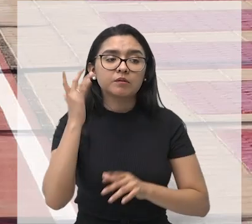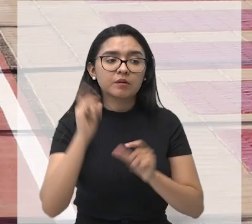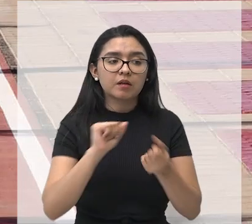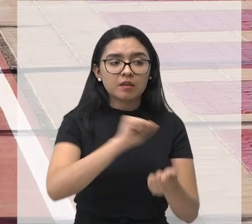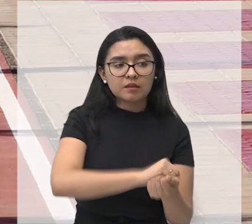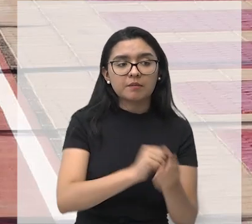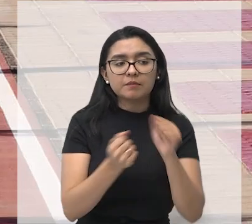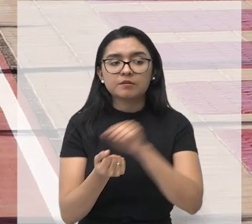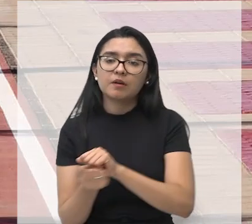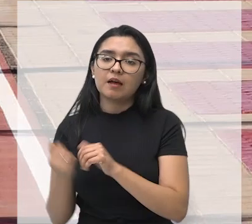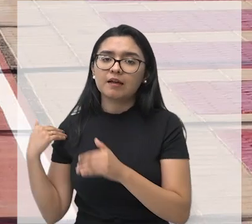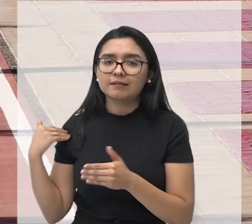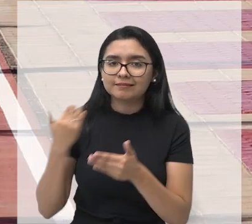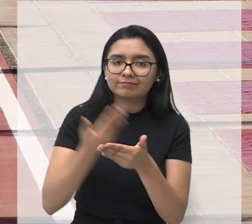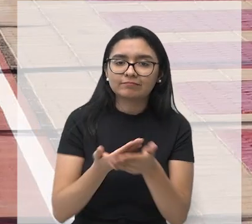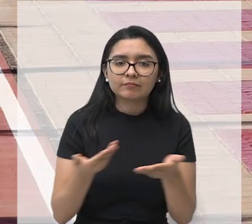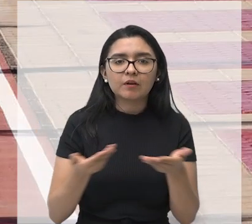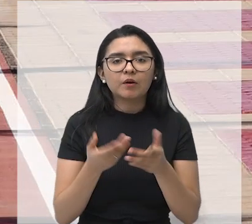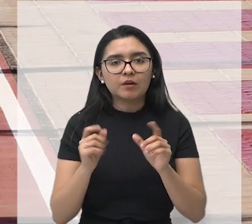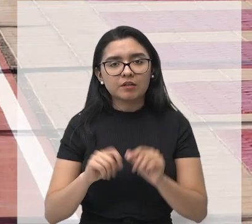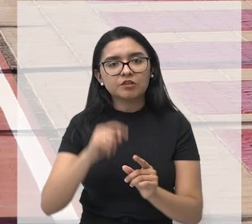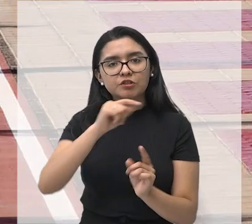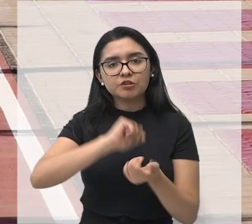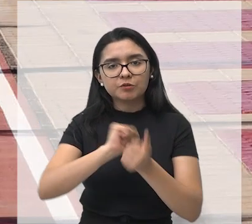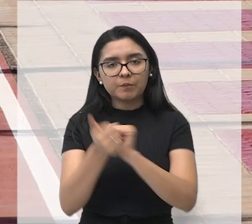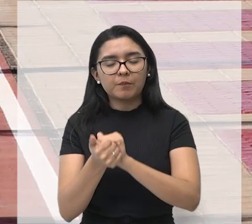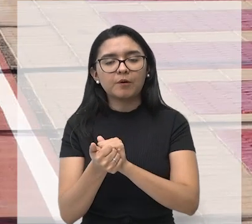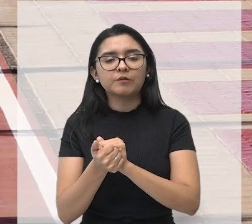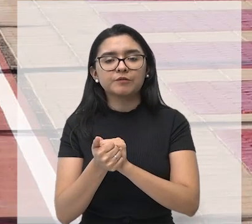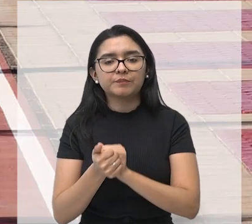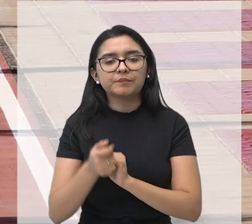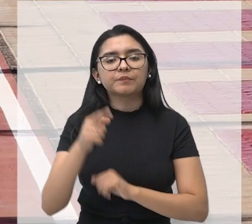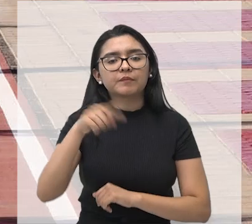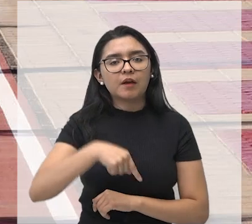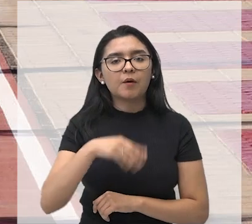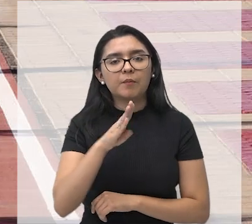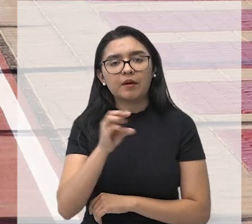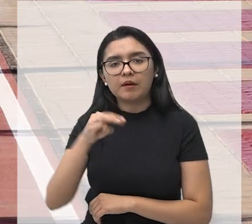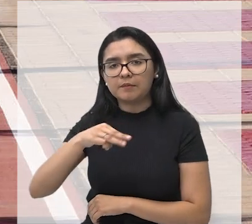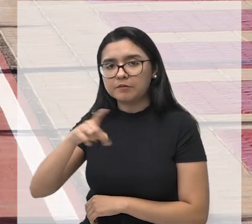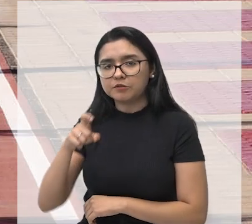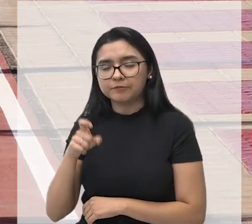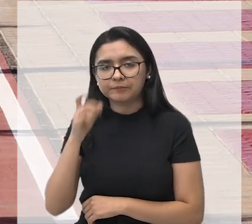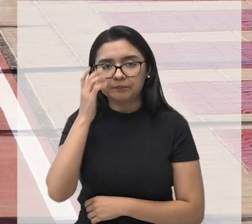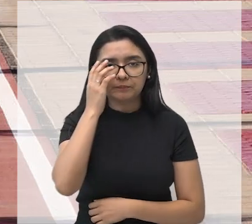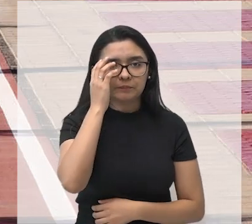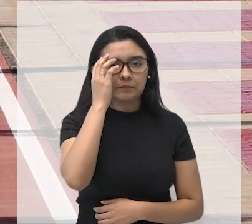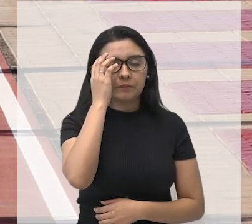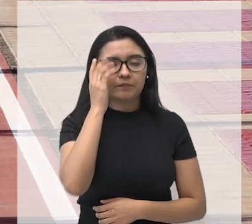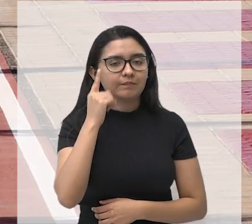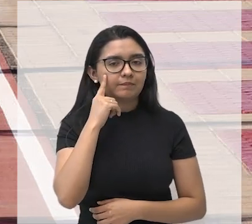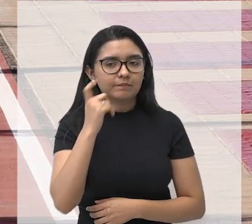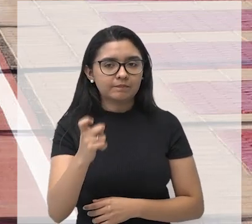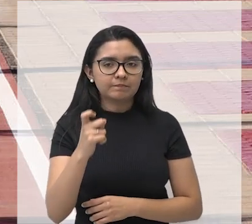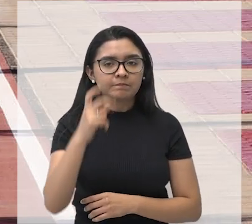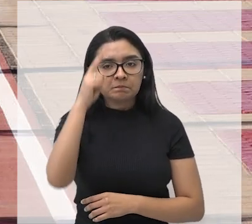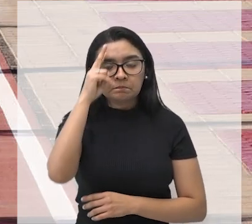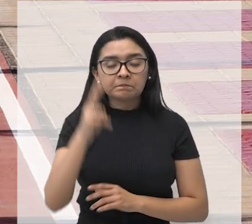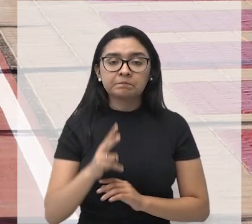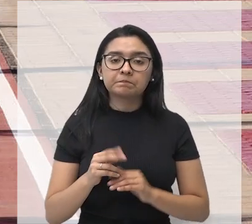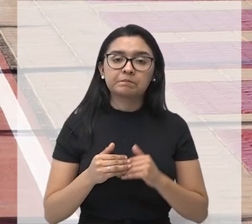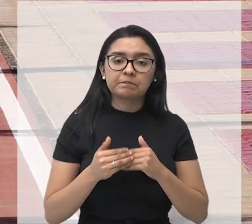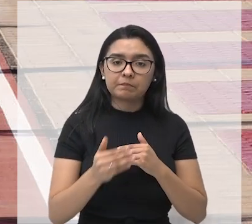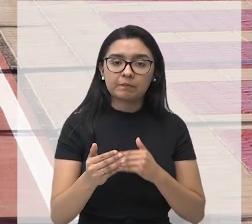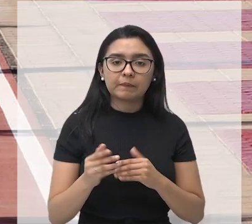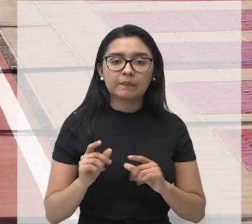adaptações até chegar nesse esporte que a gente vê aí, que é o BMX, não é mesmo? Bem interessante, né?